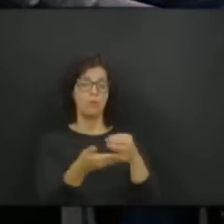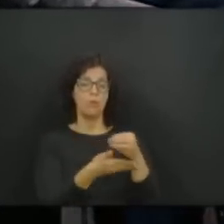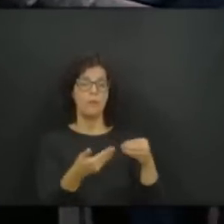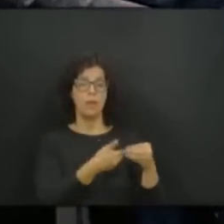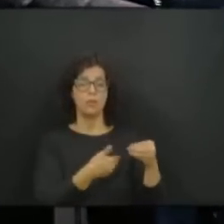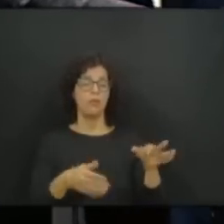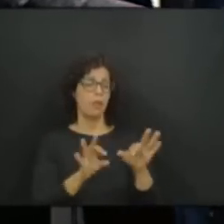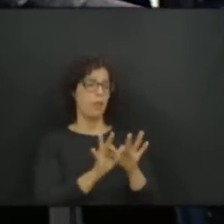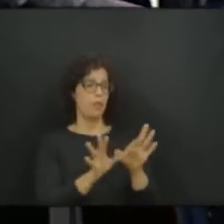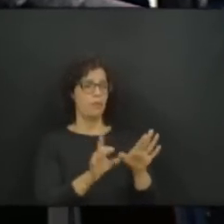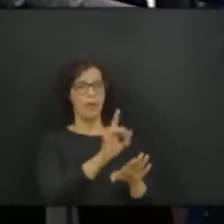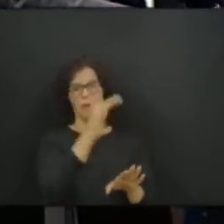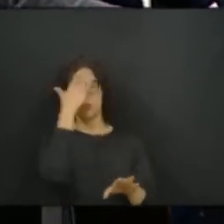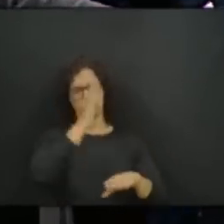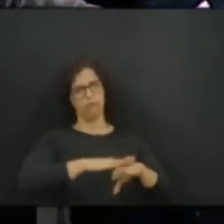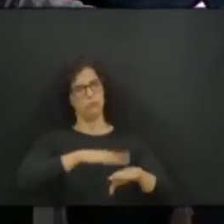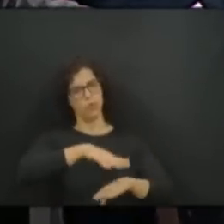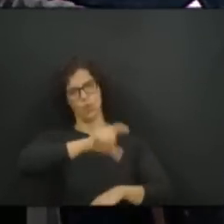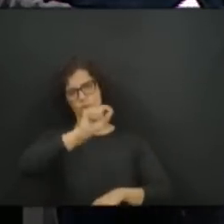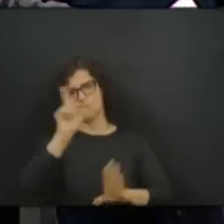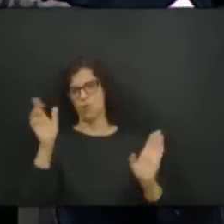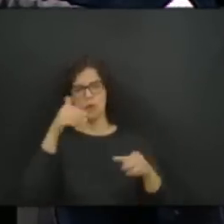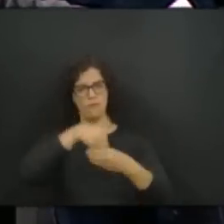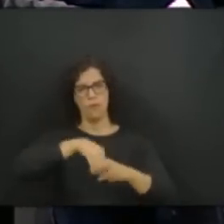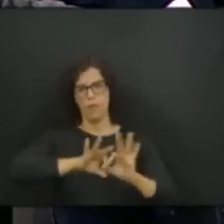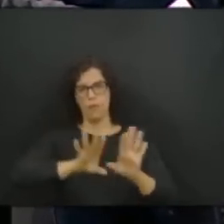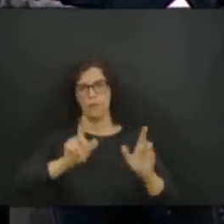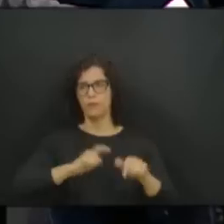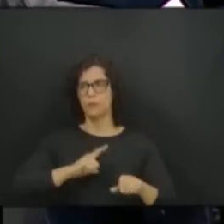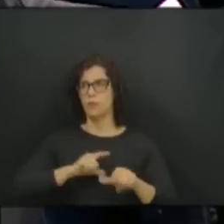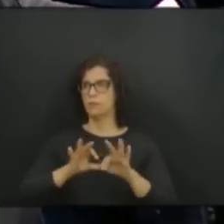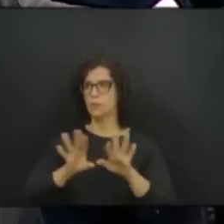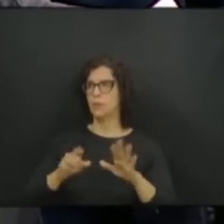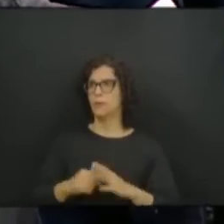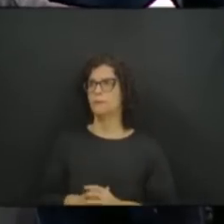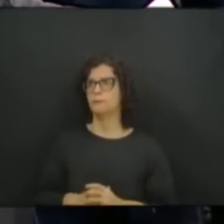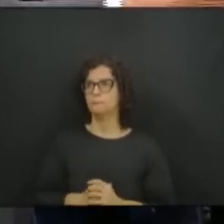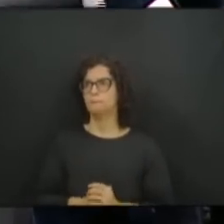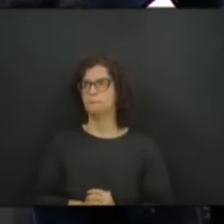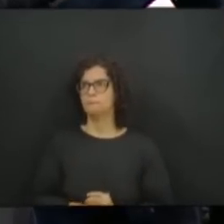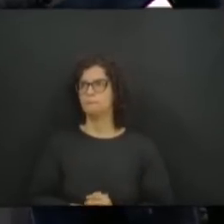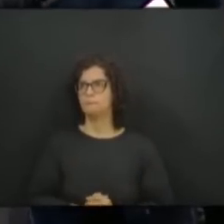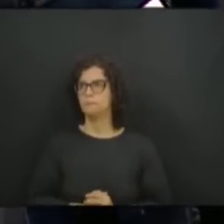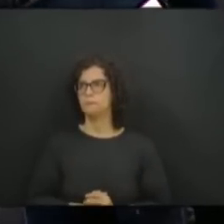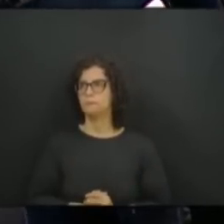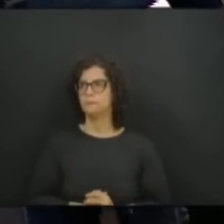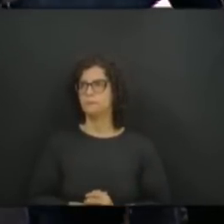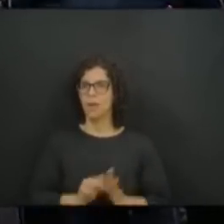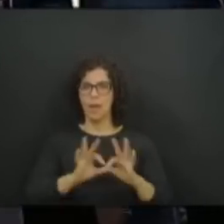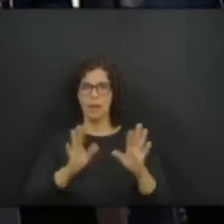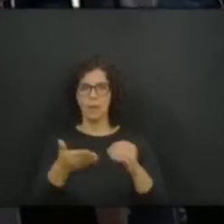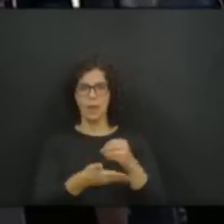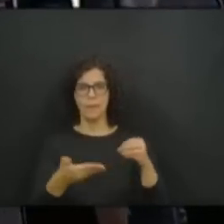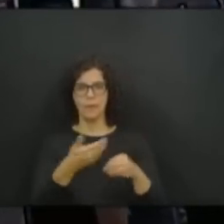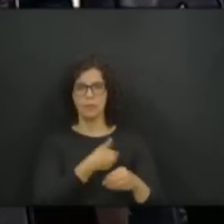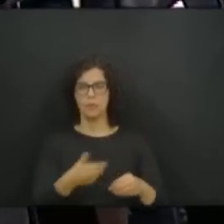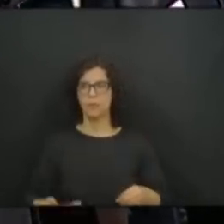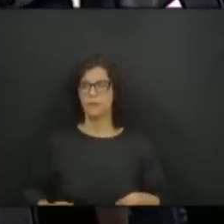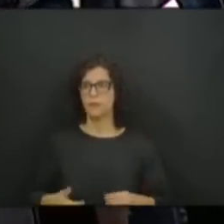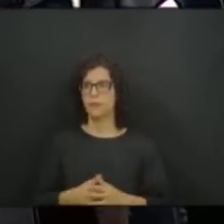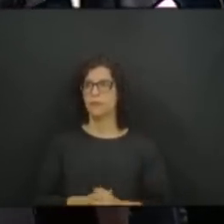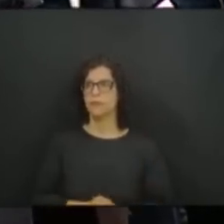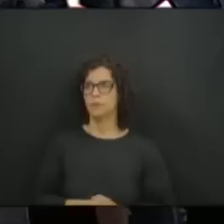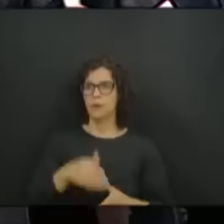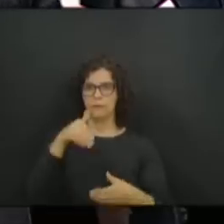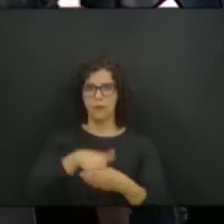da base livre para poder fazer a sua votação estão está liberado aí a bancada